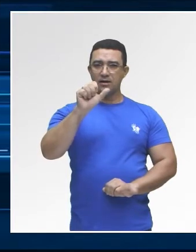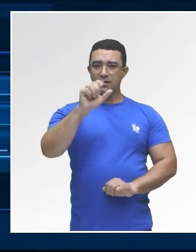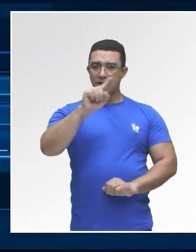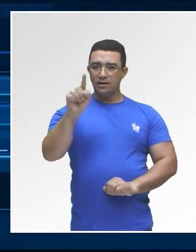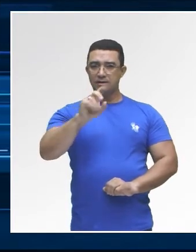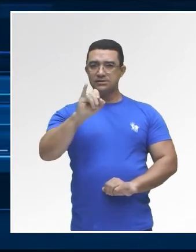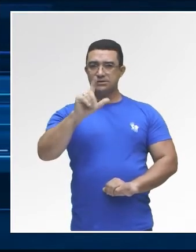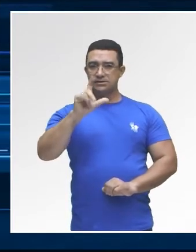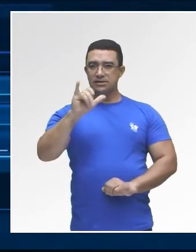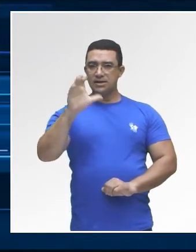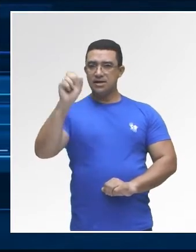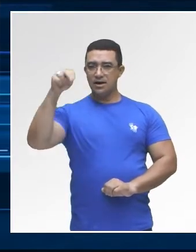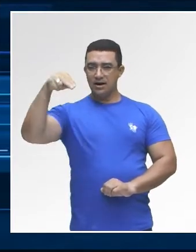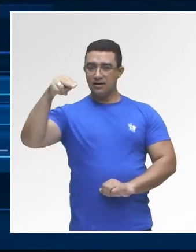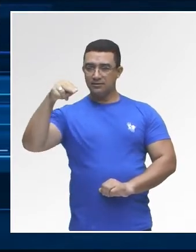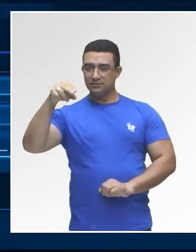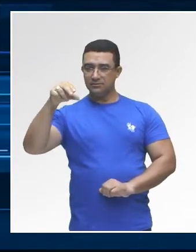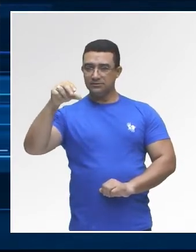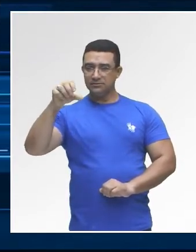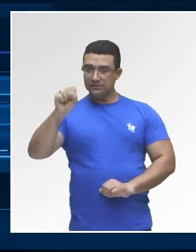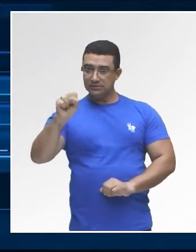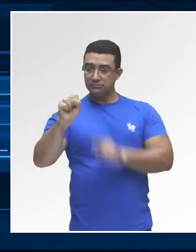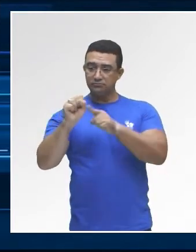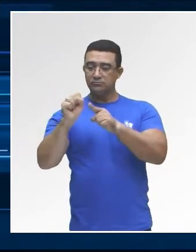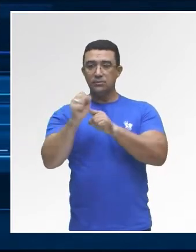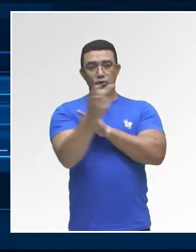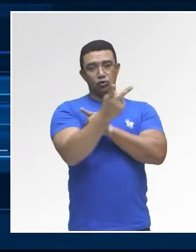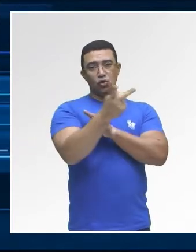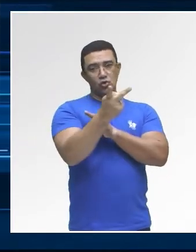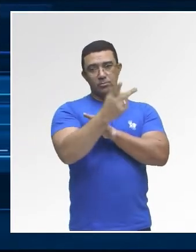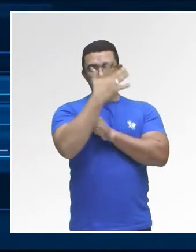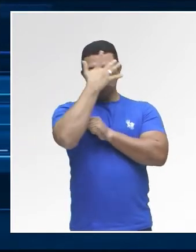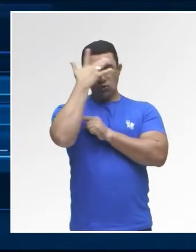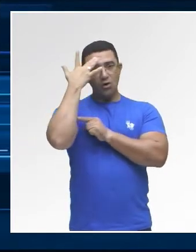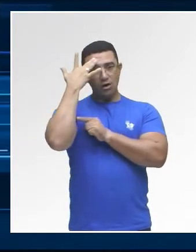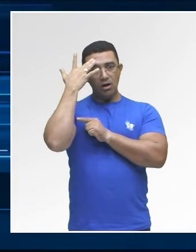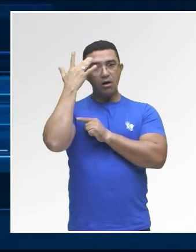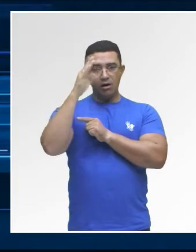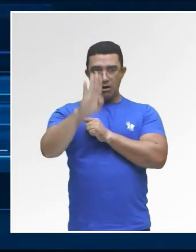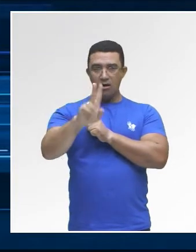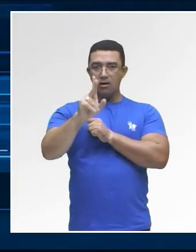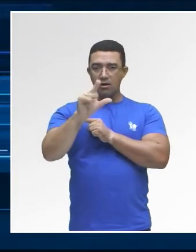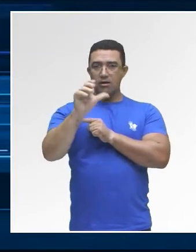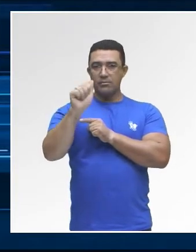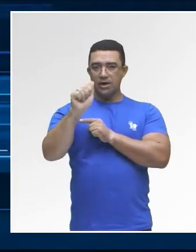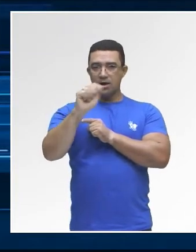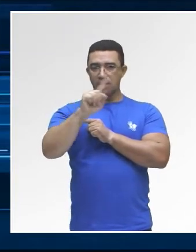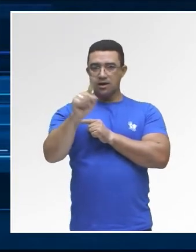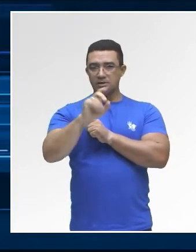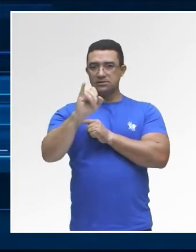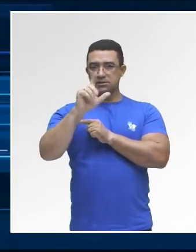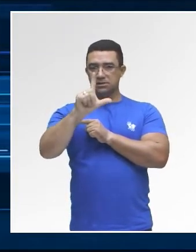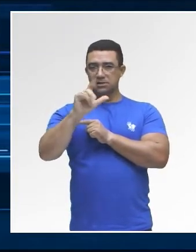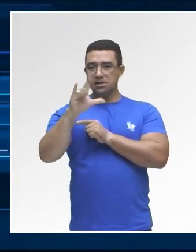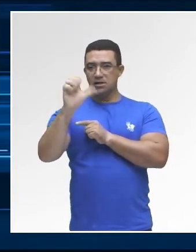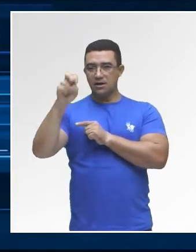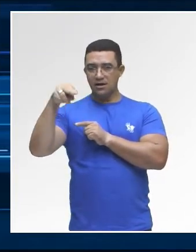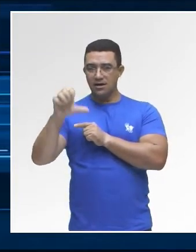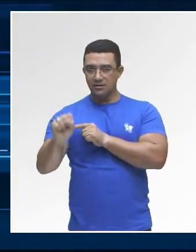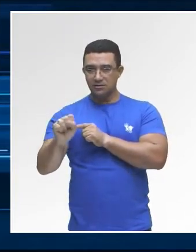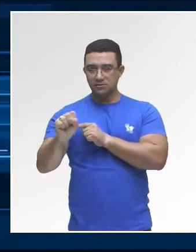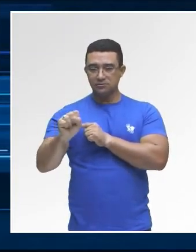falaria I'm Brazilian, terminando na letra N, tudo bem? O S é porque indica o plural, que eles